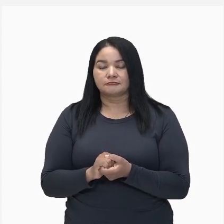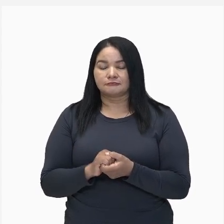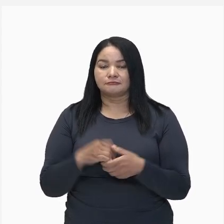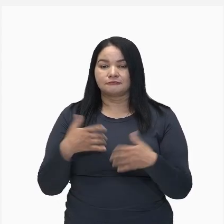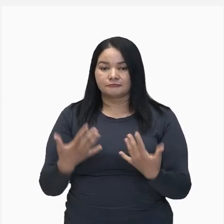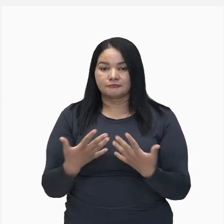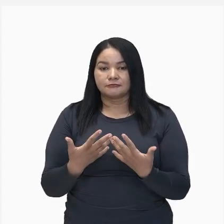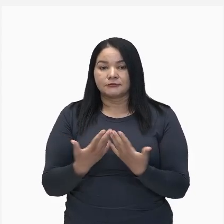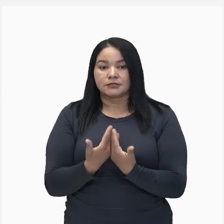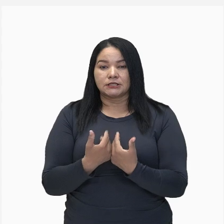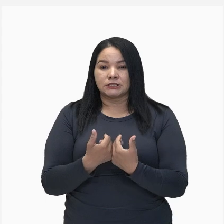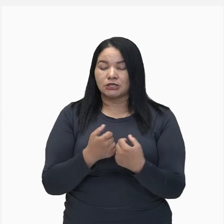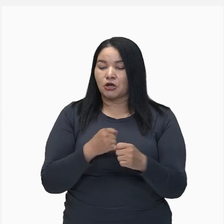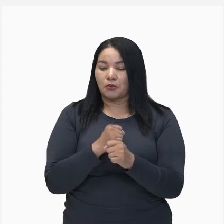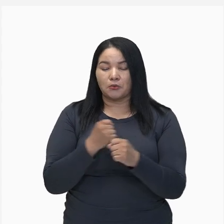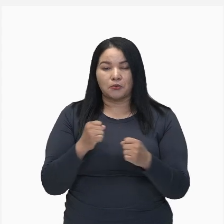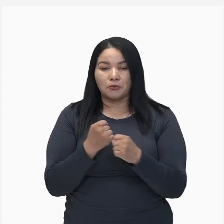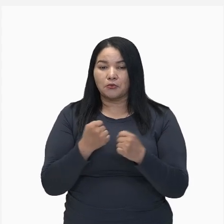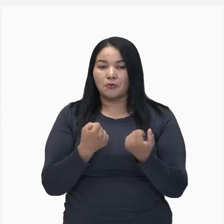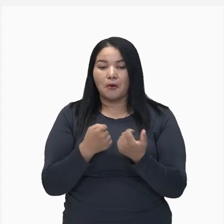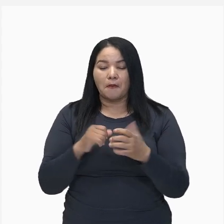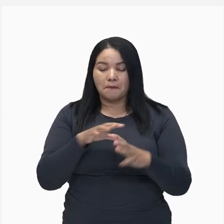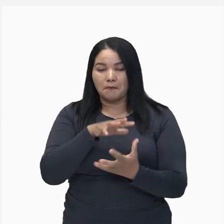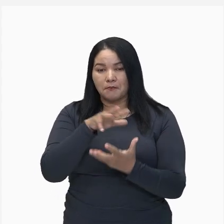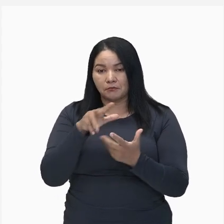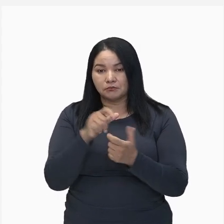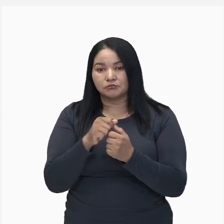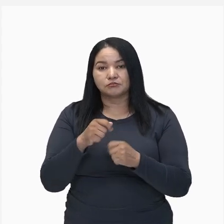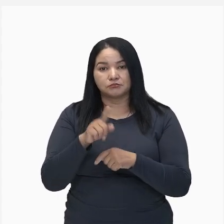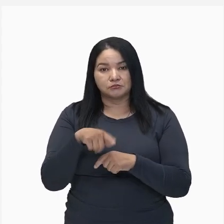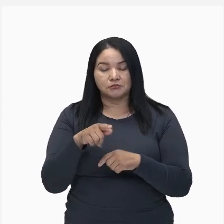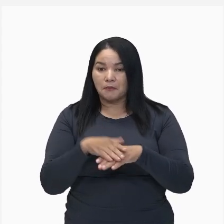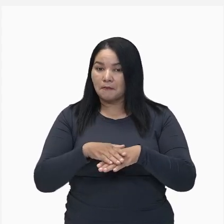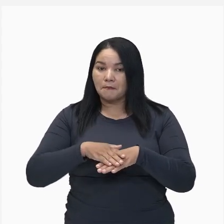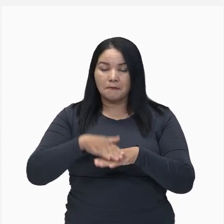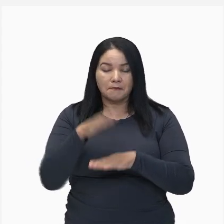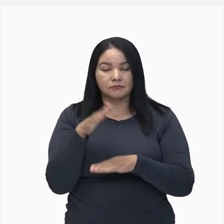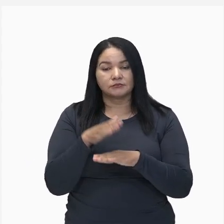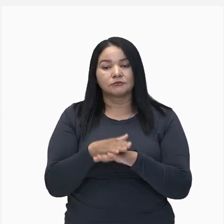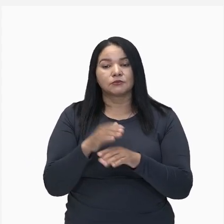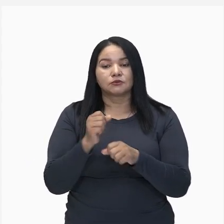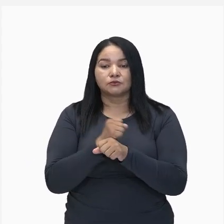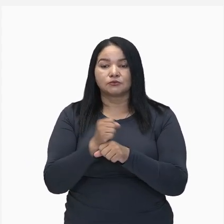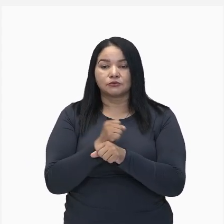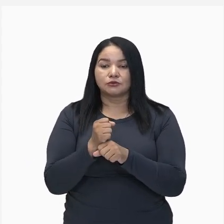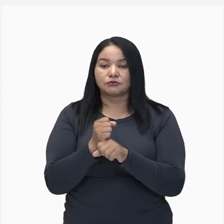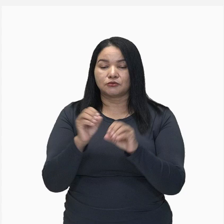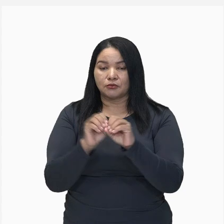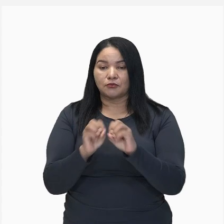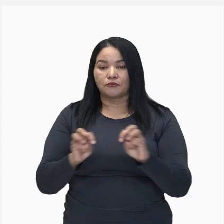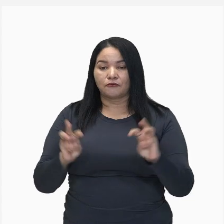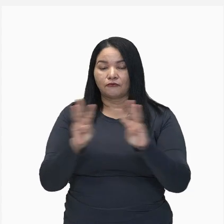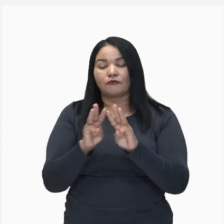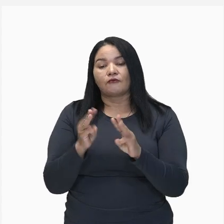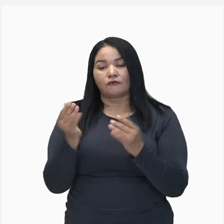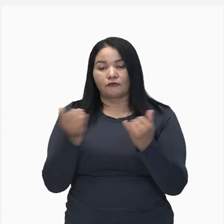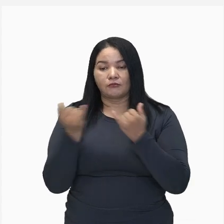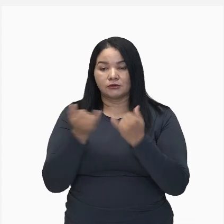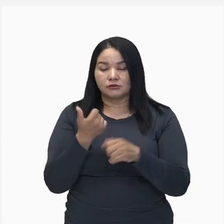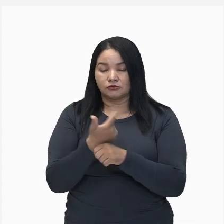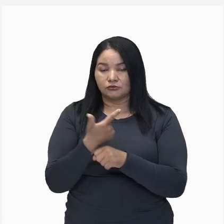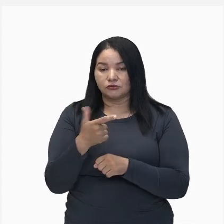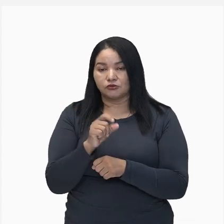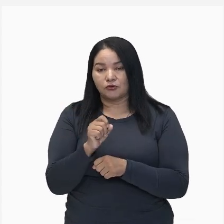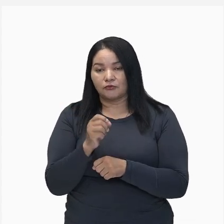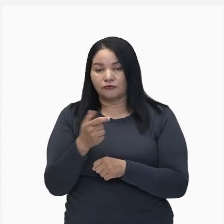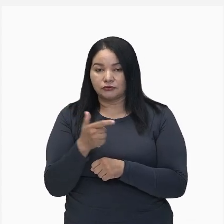uma das mais altas do mundo, de acordo aí com a ONU no ano de 2022. Então, a distribuição, né,